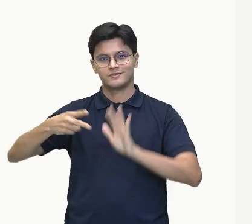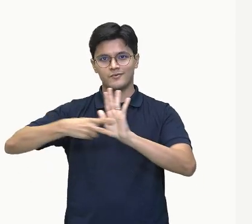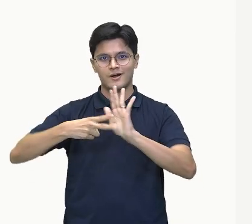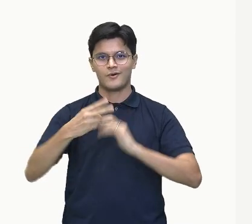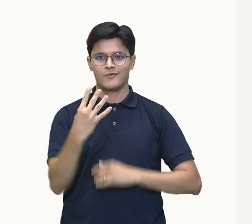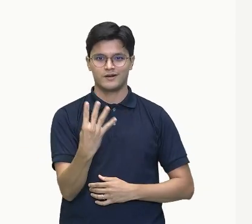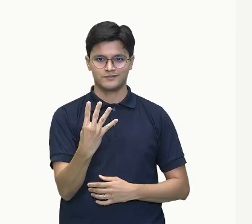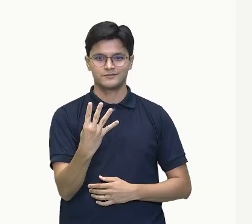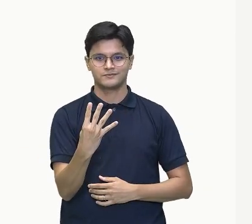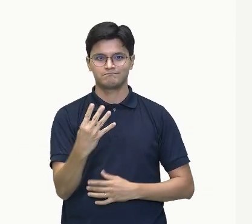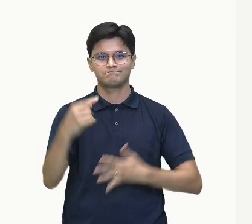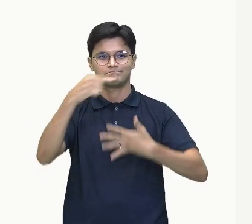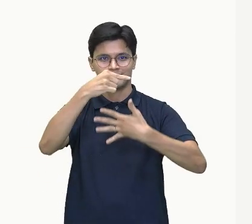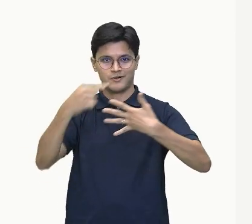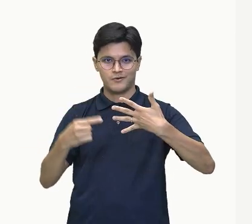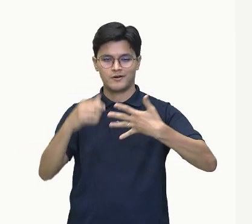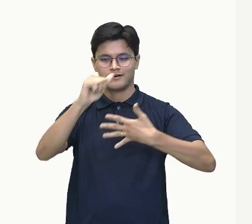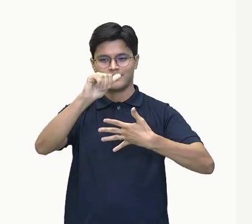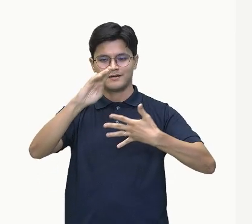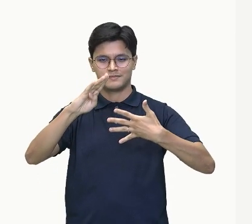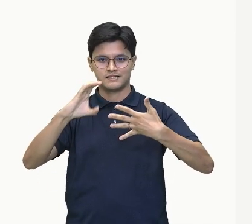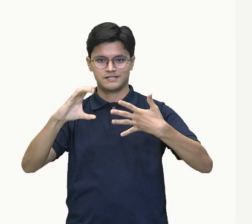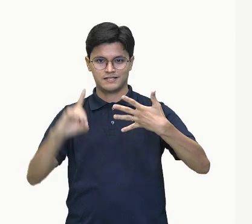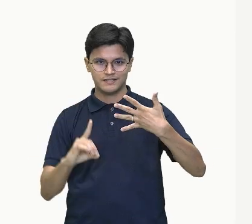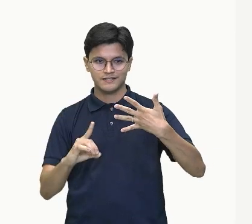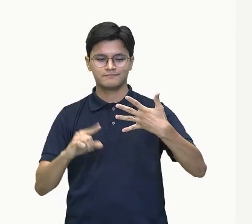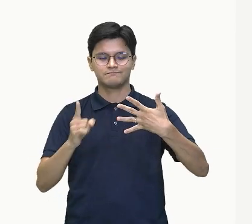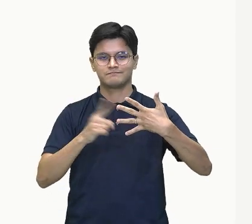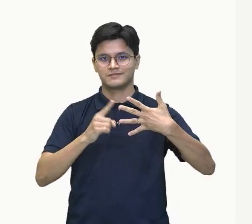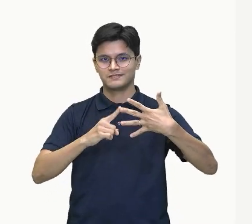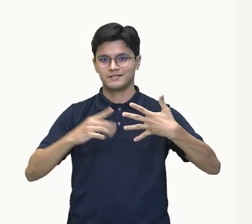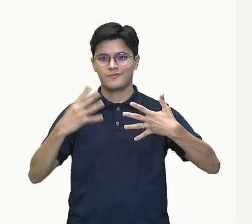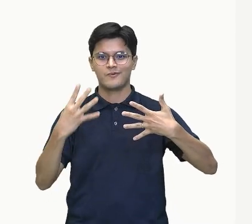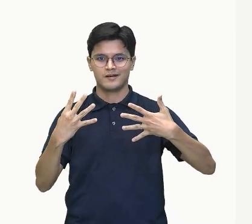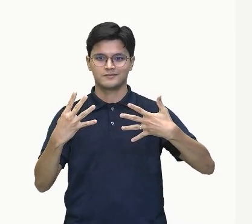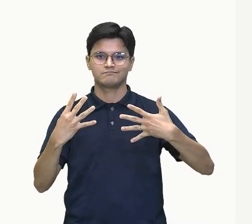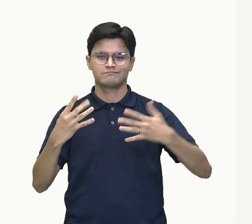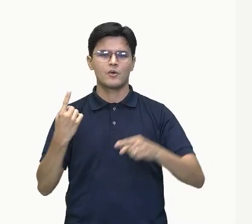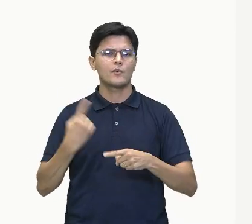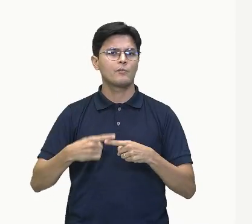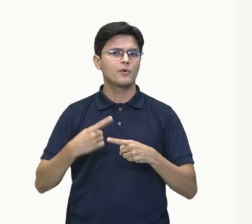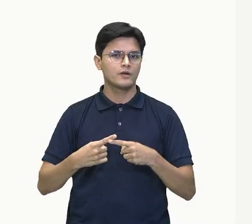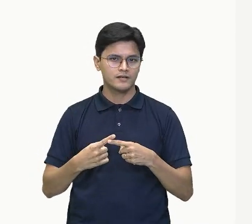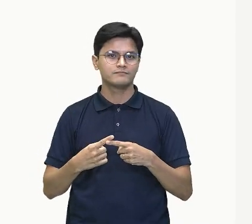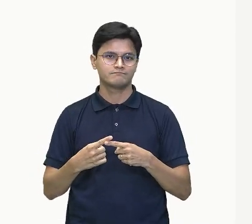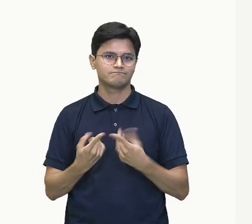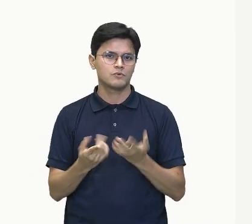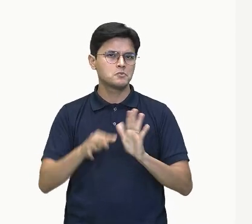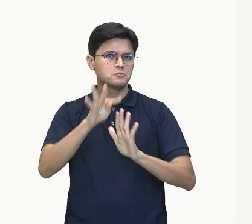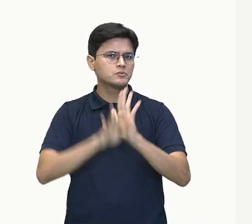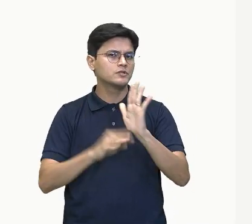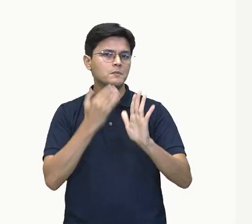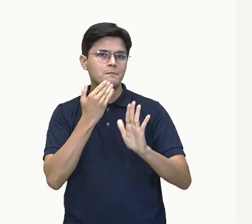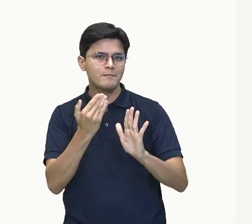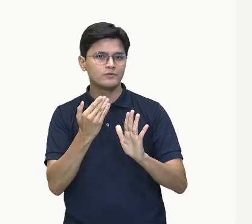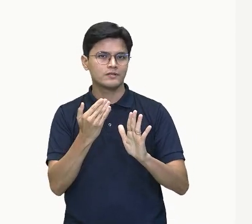correta aqui é a alternativa C, 4, porque ele só está querendo saber sobre a medida do